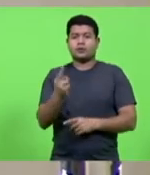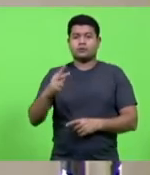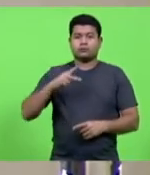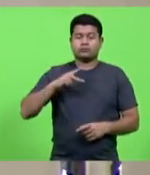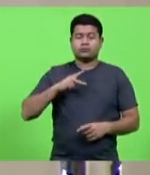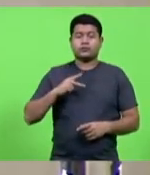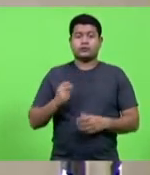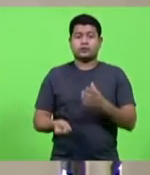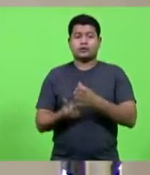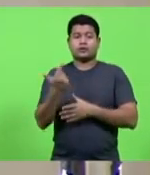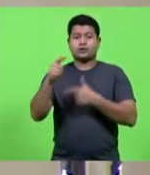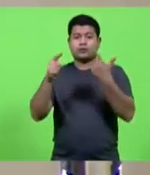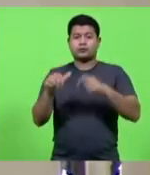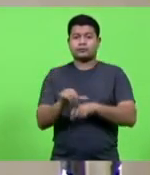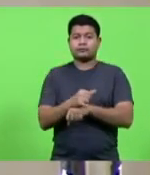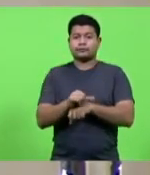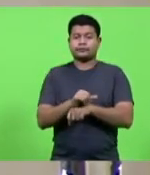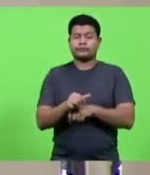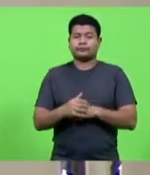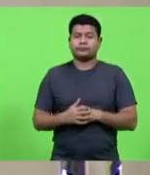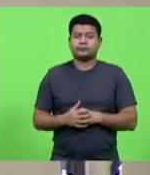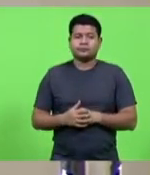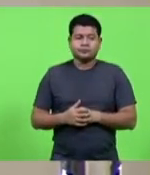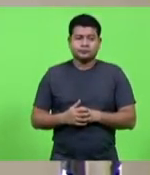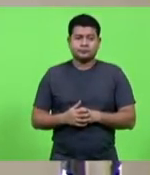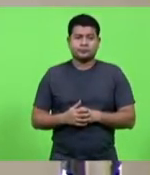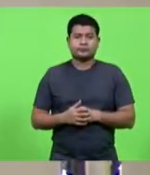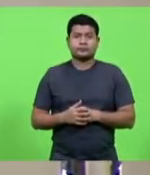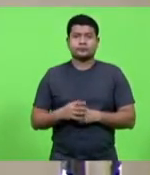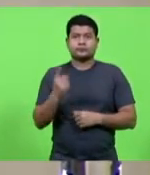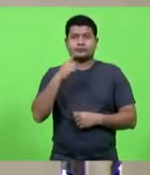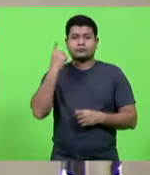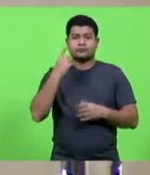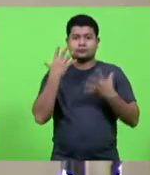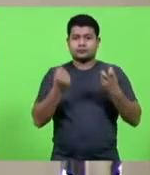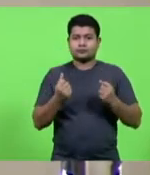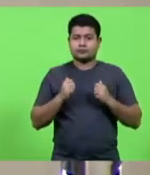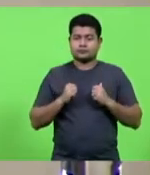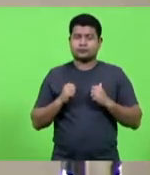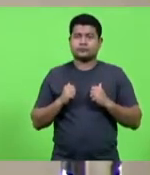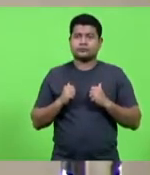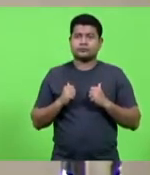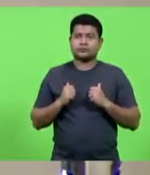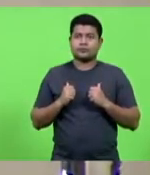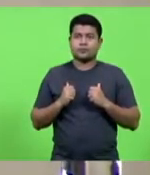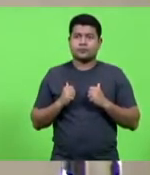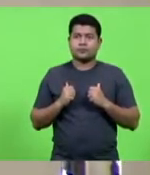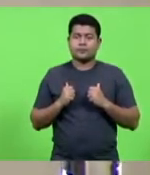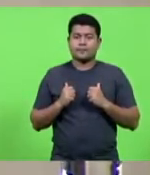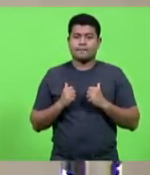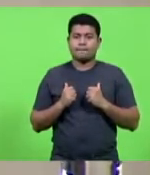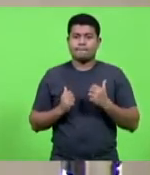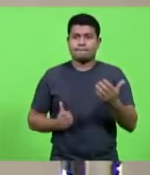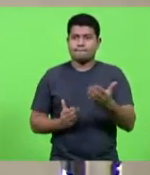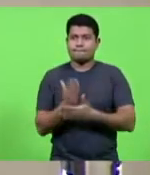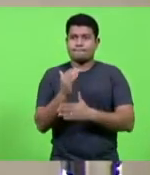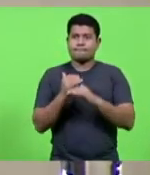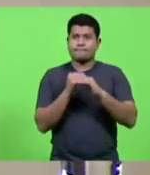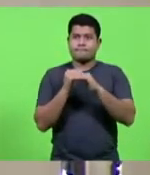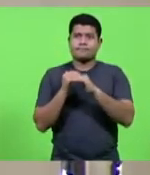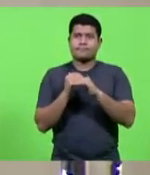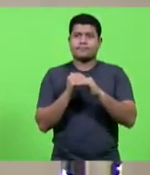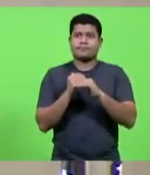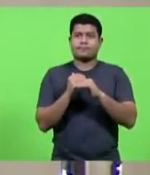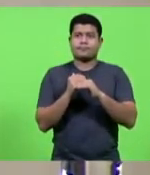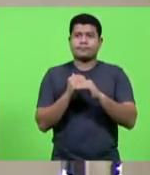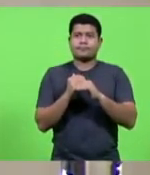estabelece outras providências. Deputados que aprovam, permaneçam como se encontram. Aprovado por